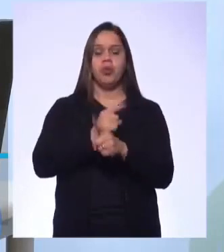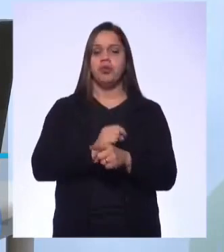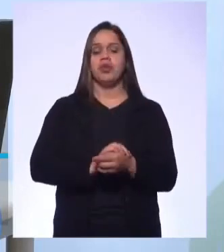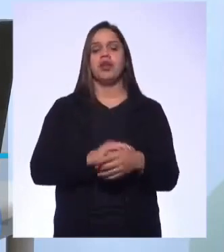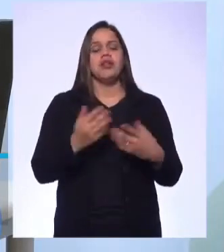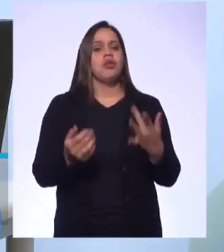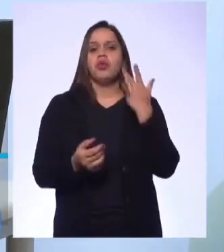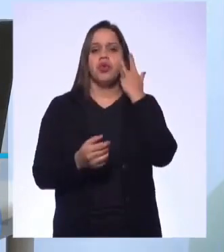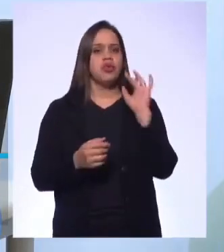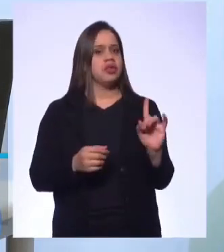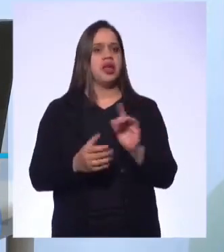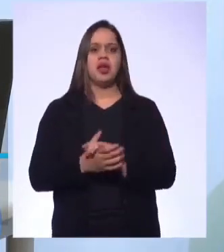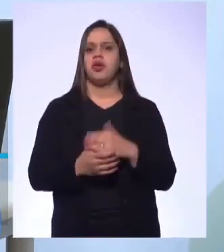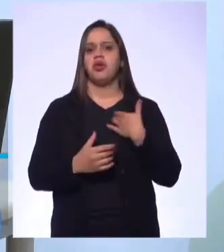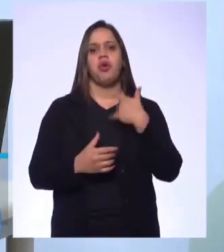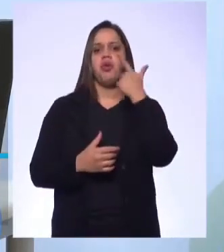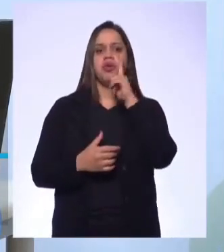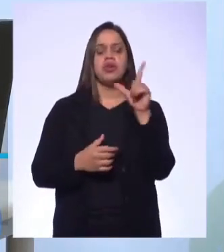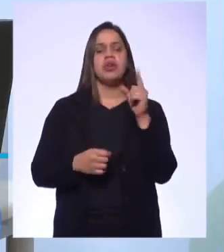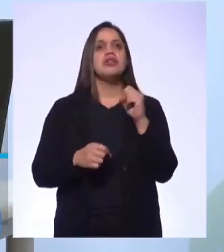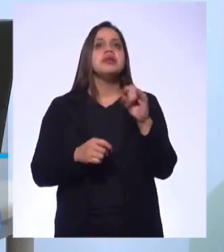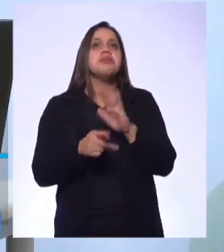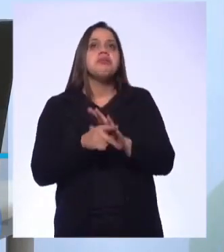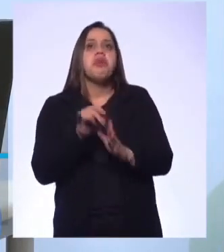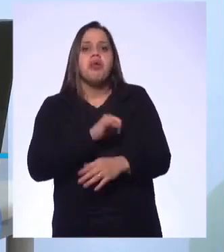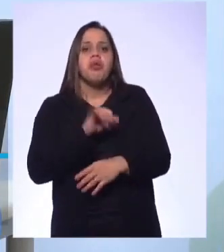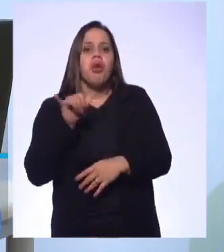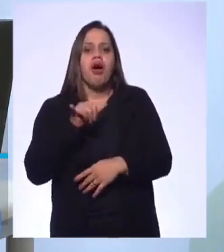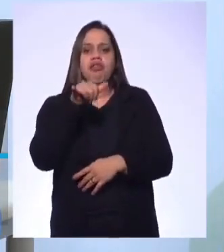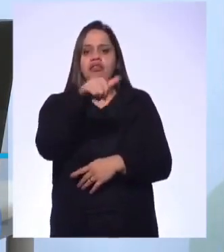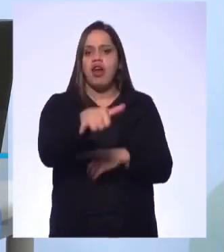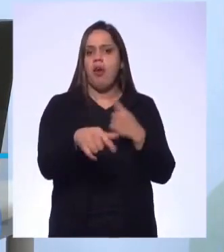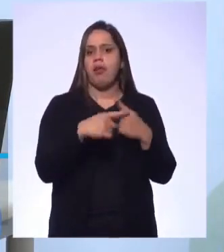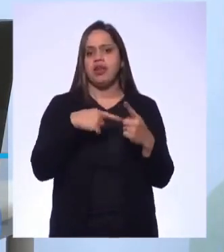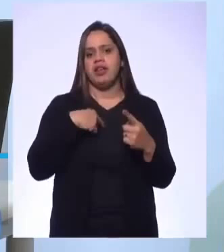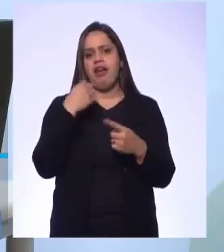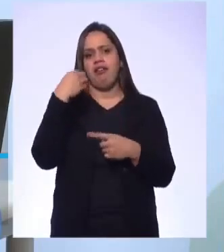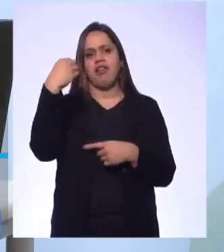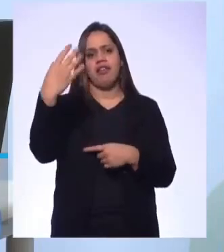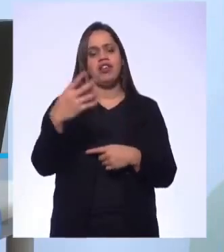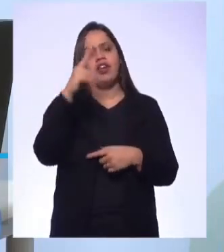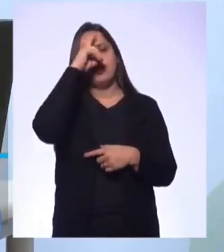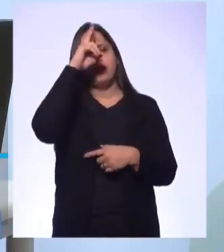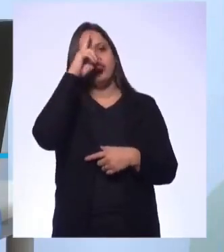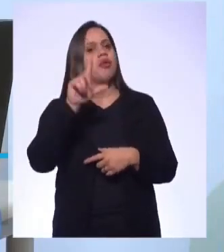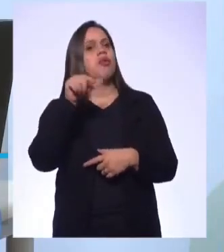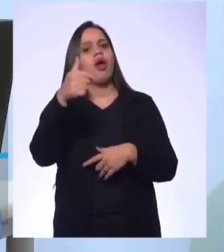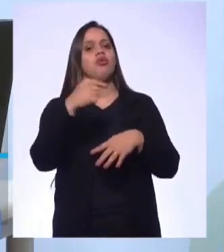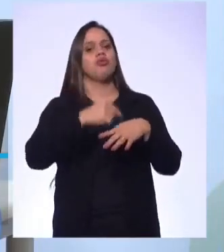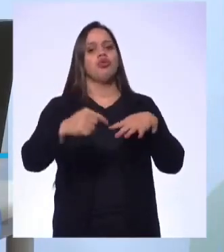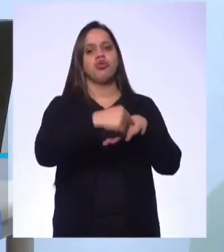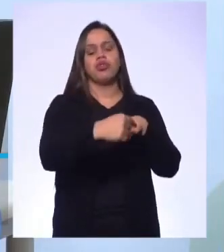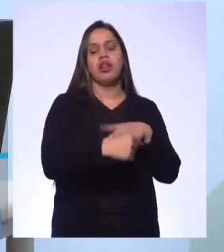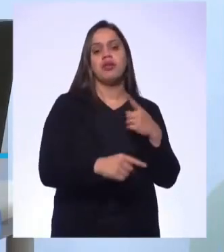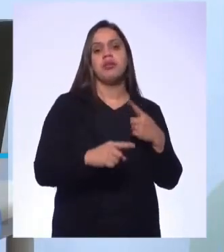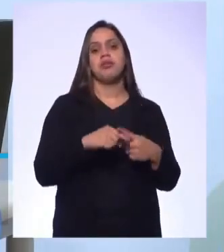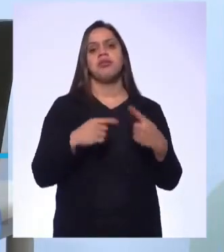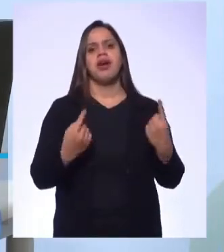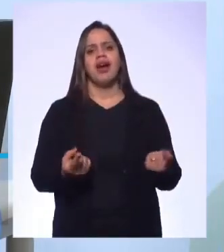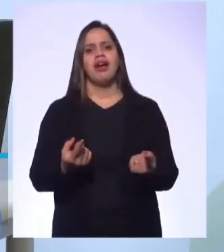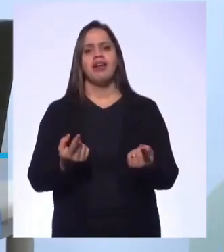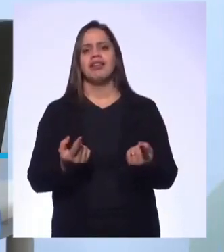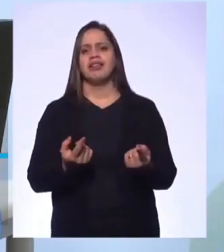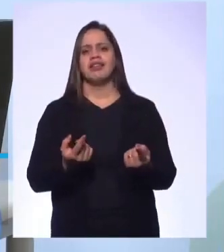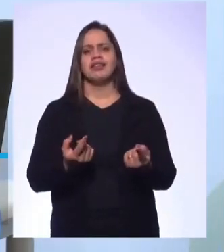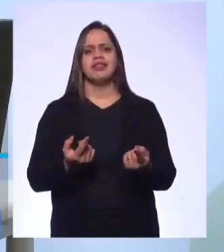não sei, não consigo mensurar. Se fosse um avião, ainda poderia dizer que você vai viajar na história, viajar para outro continente. Agora vai ver que